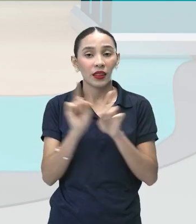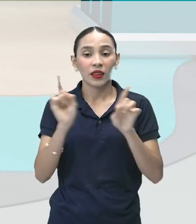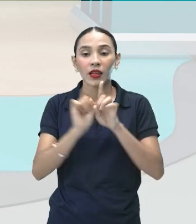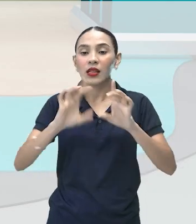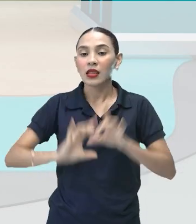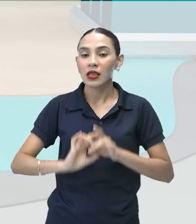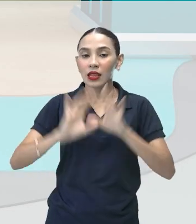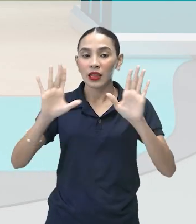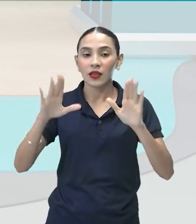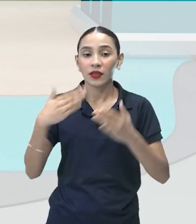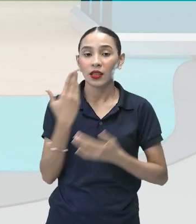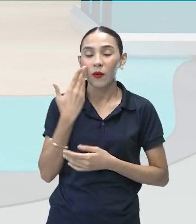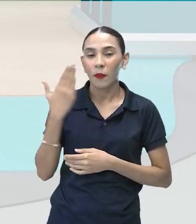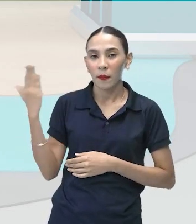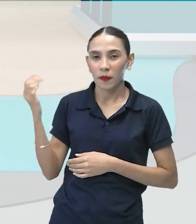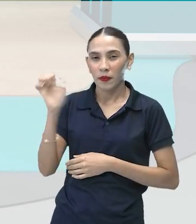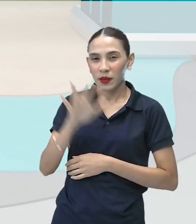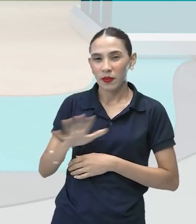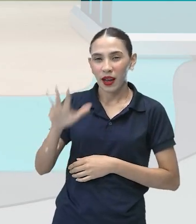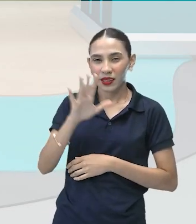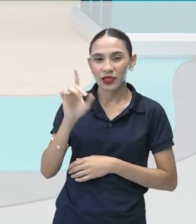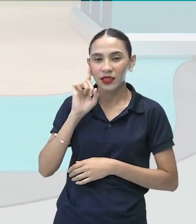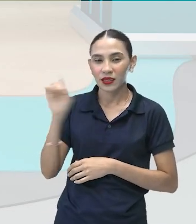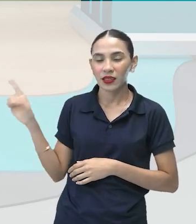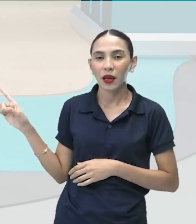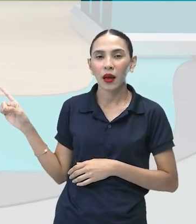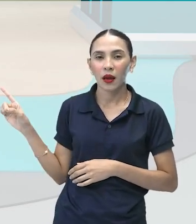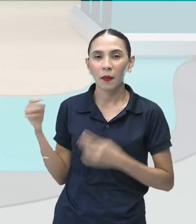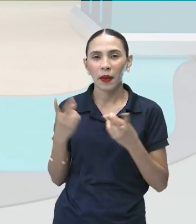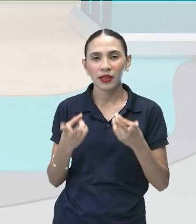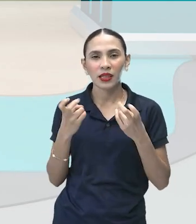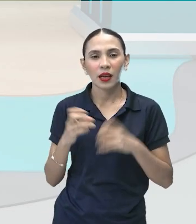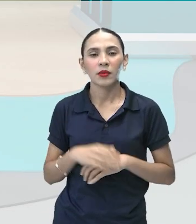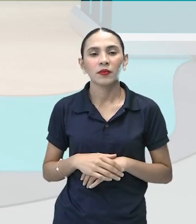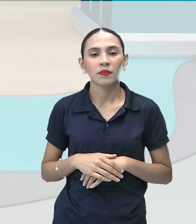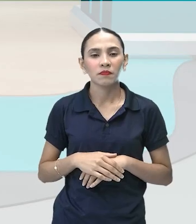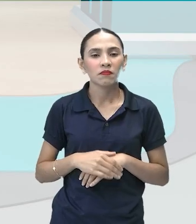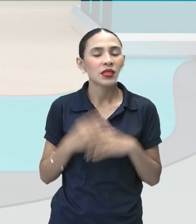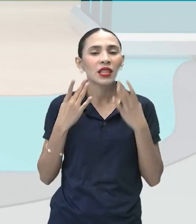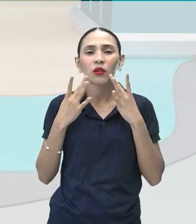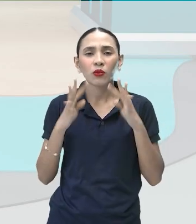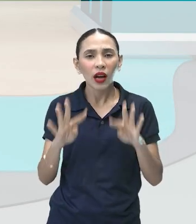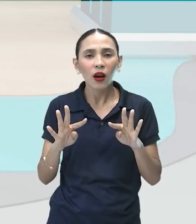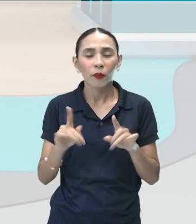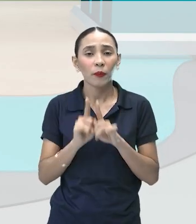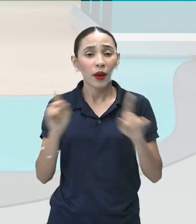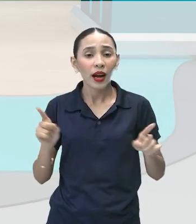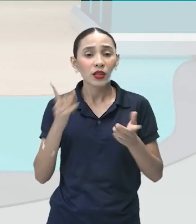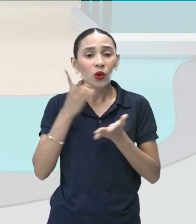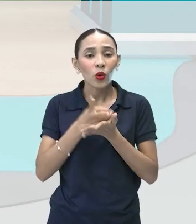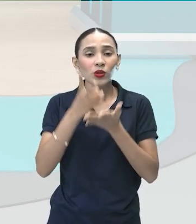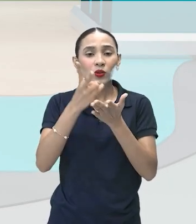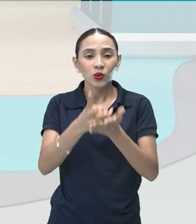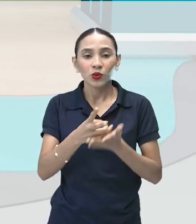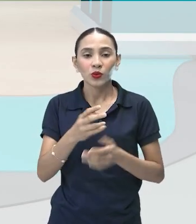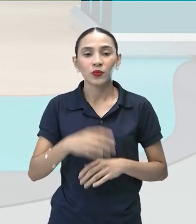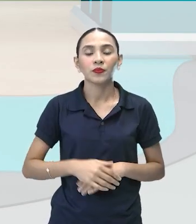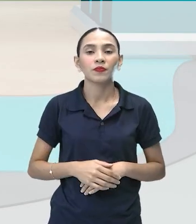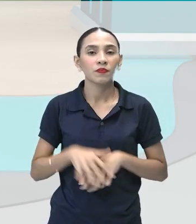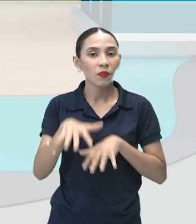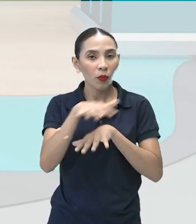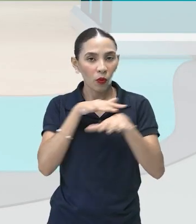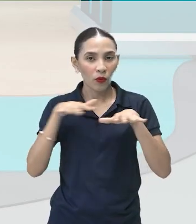espontânea. Aí mesmo vocês já estão vendo os movimentos, né? Algo muito mais natural, mas continua ainda com